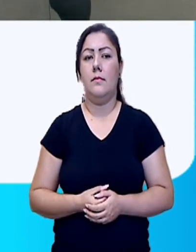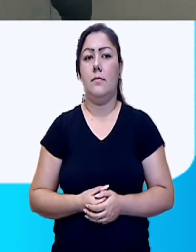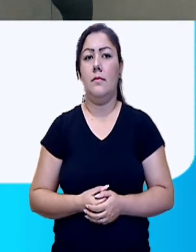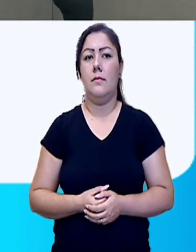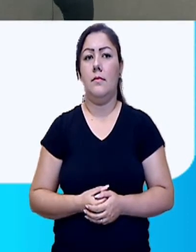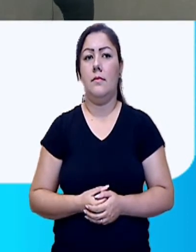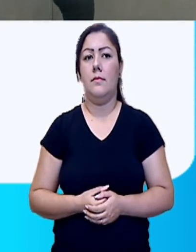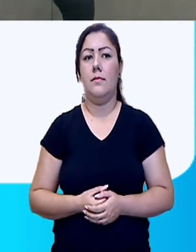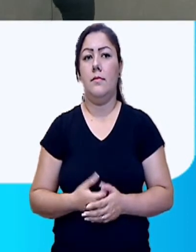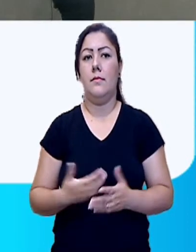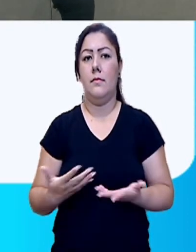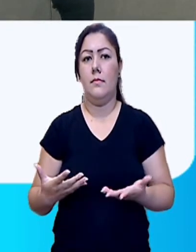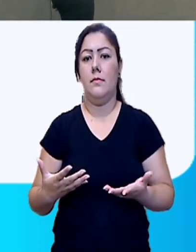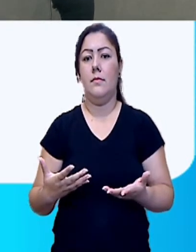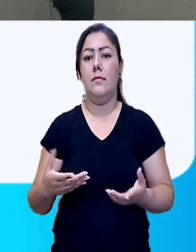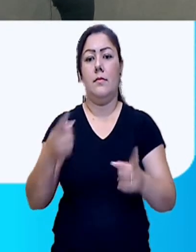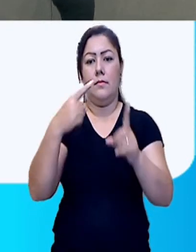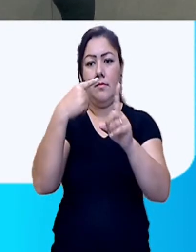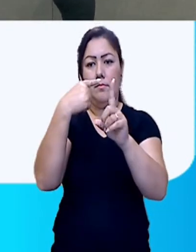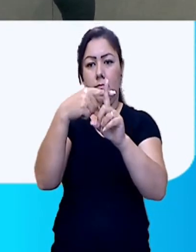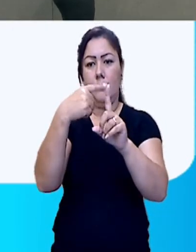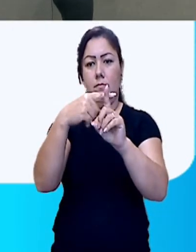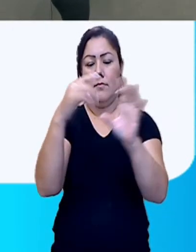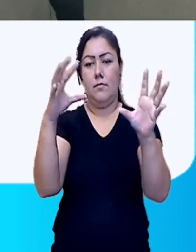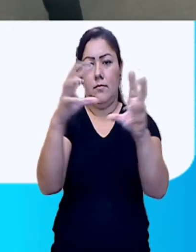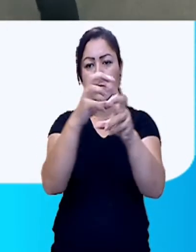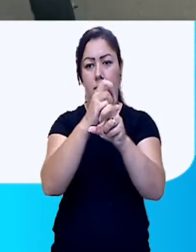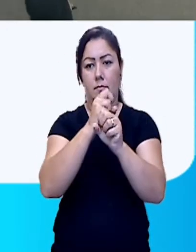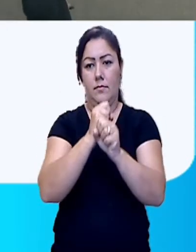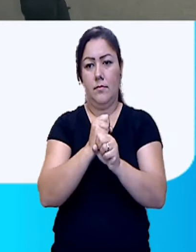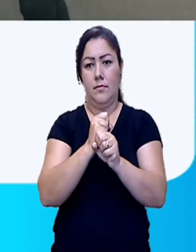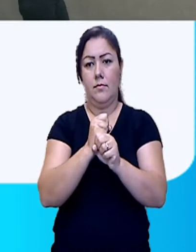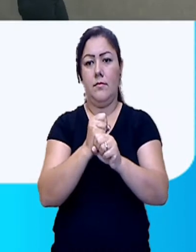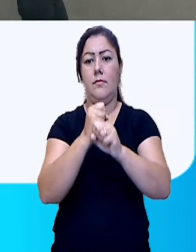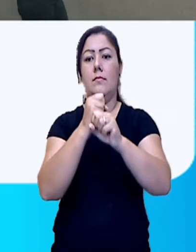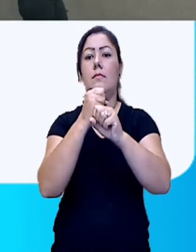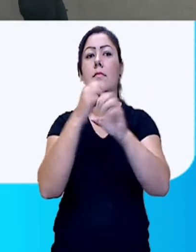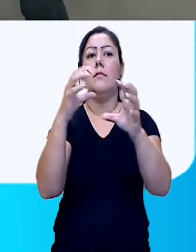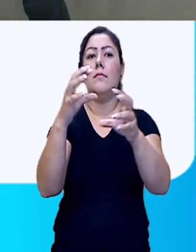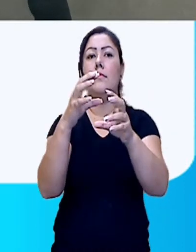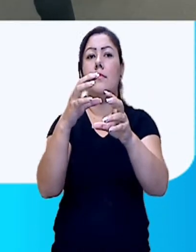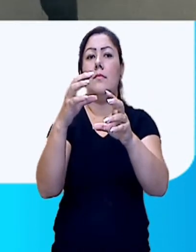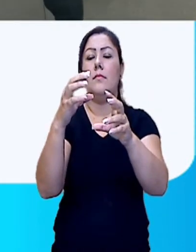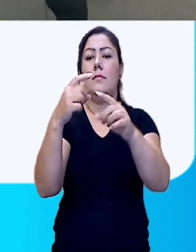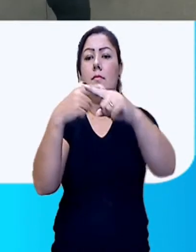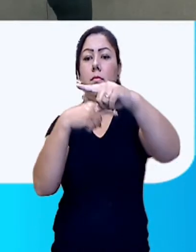Então, no positivo aqui, pegando esses números positivos, eu obtive